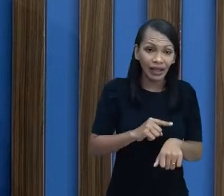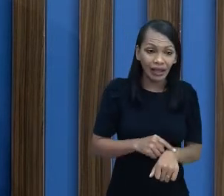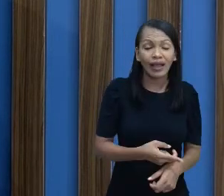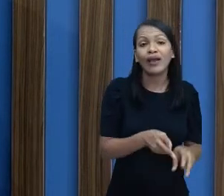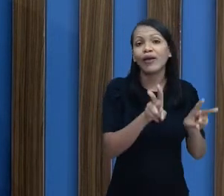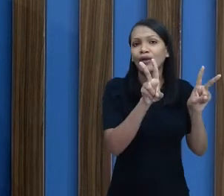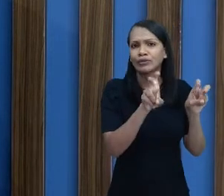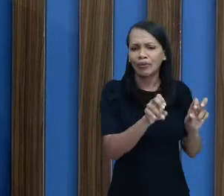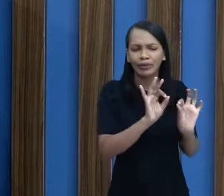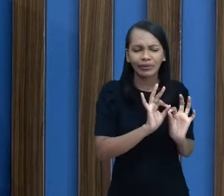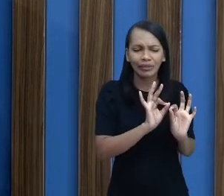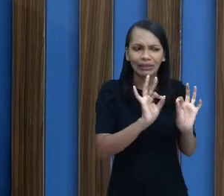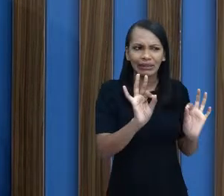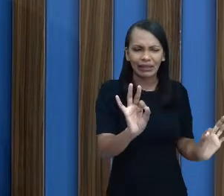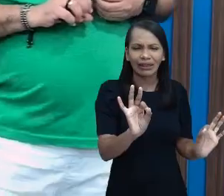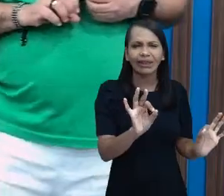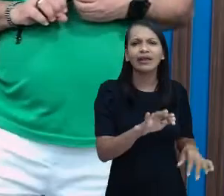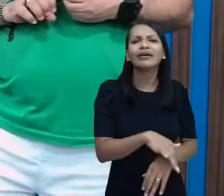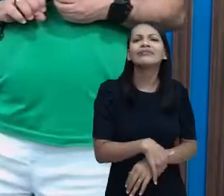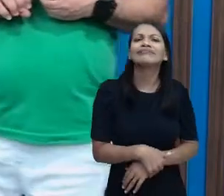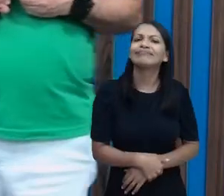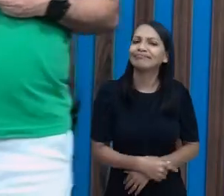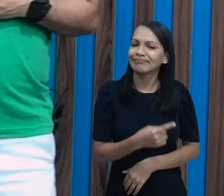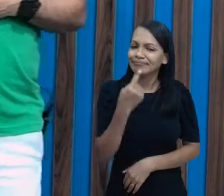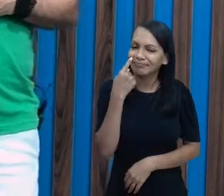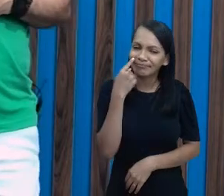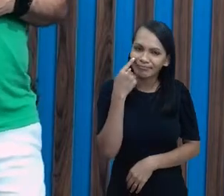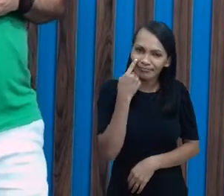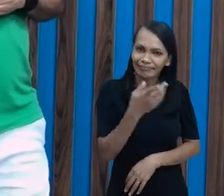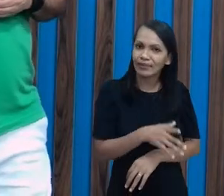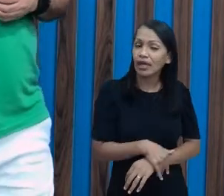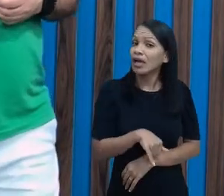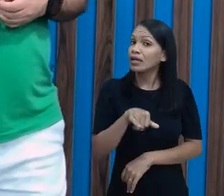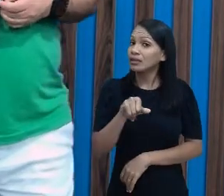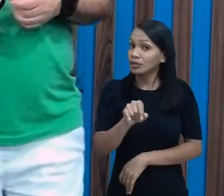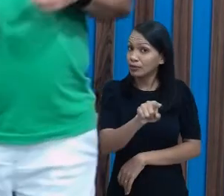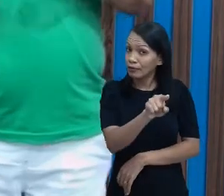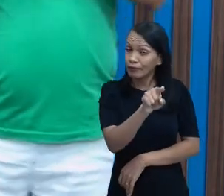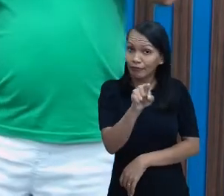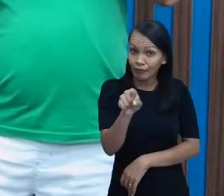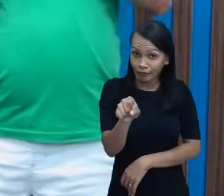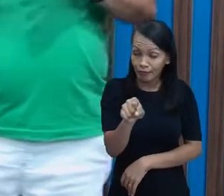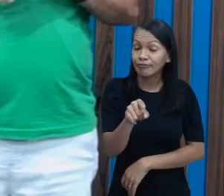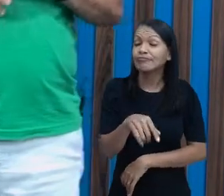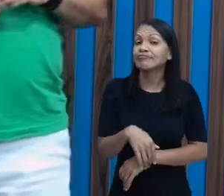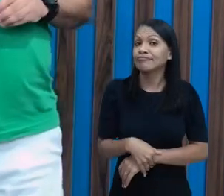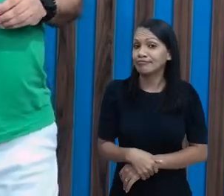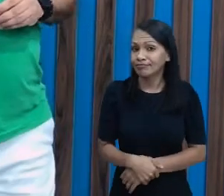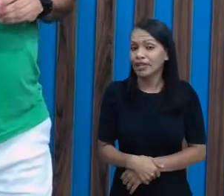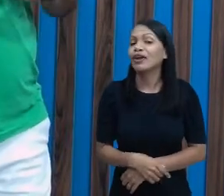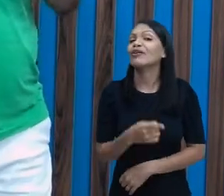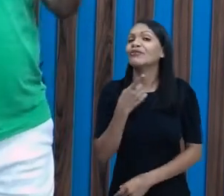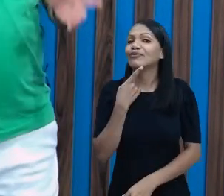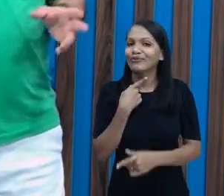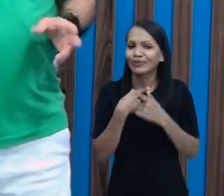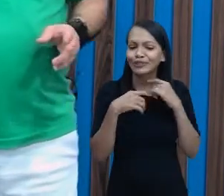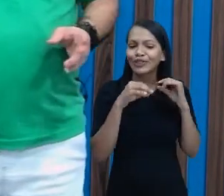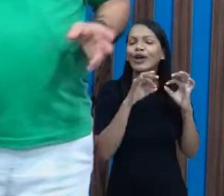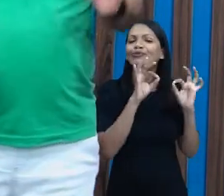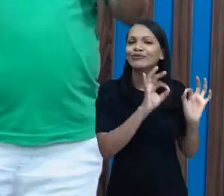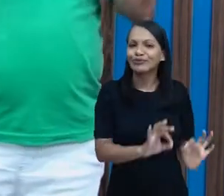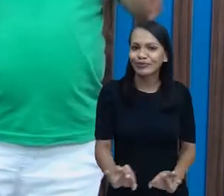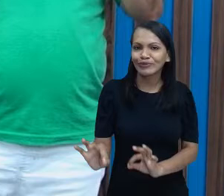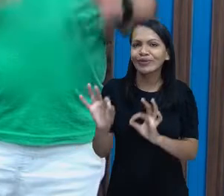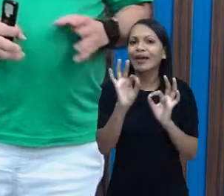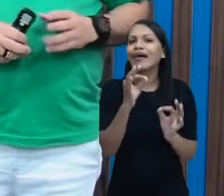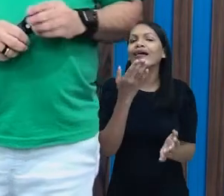hoje, ó, tá filé. Vocês vão ver. Isso aí. E se você aí, ó, deseja assistir às nossas aulas, você